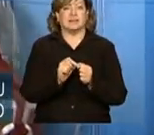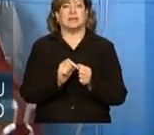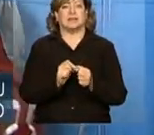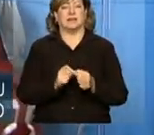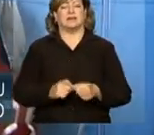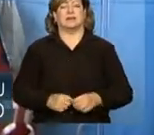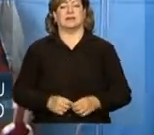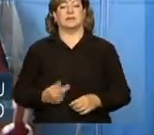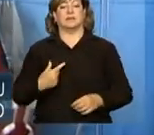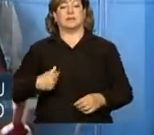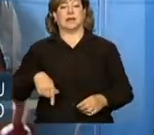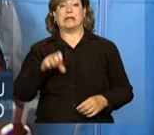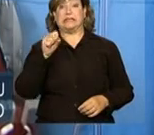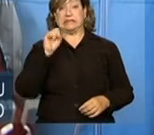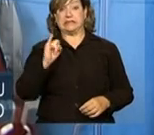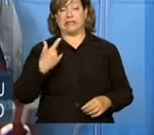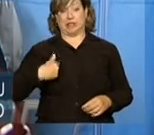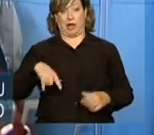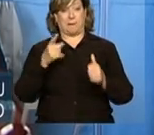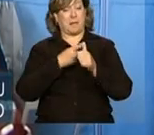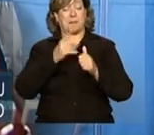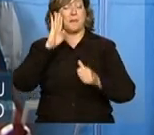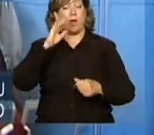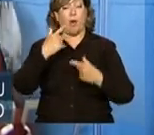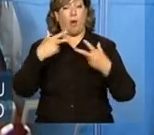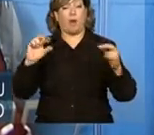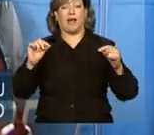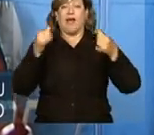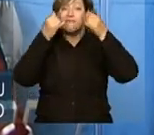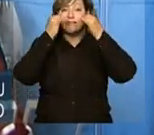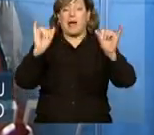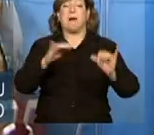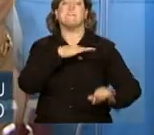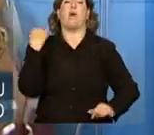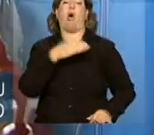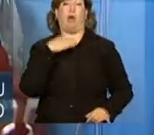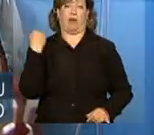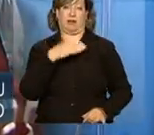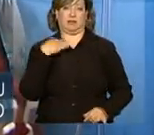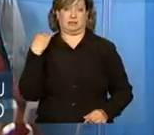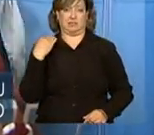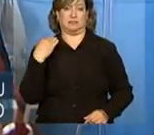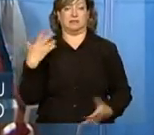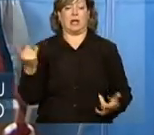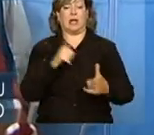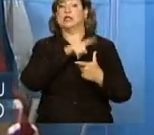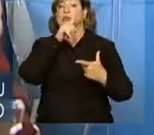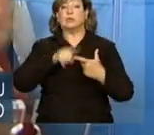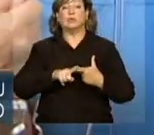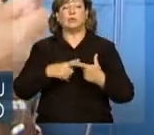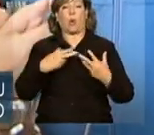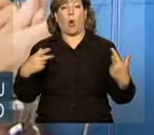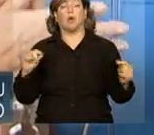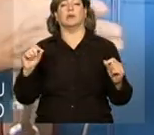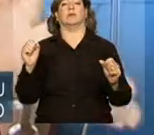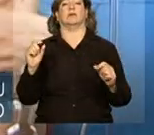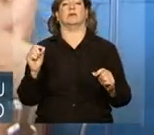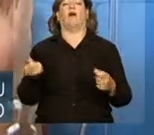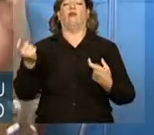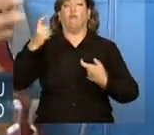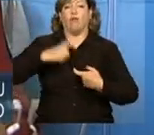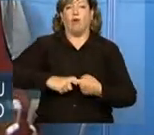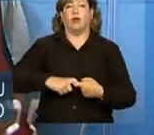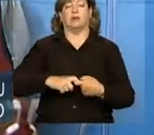Porque se a primeira coisa que nós temos de fazer é impedir morte, a segunda coisa é recuperar